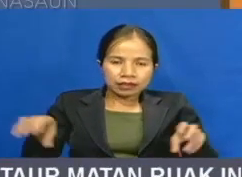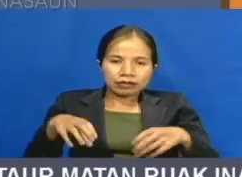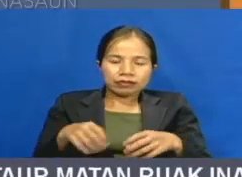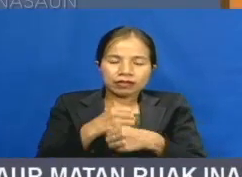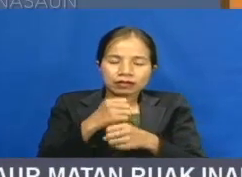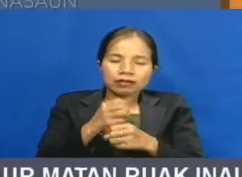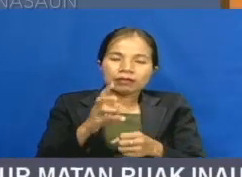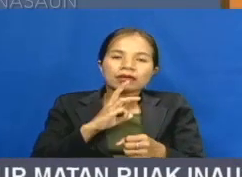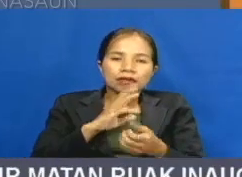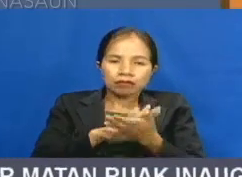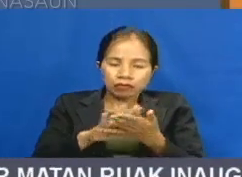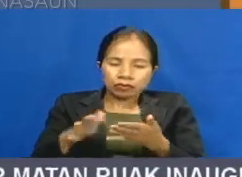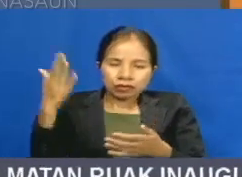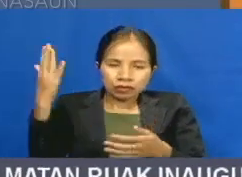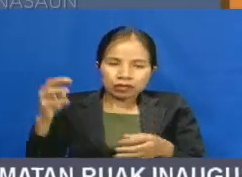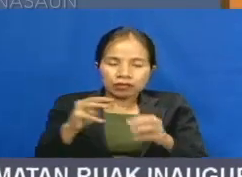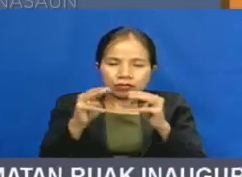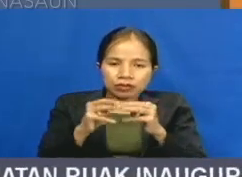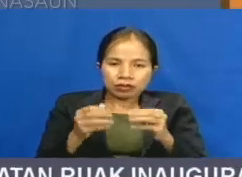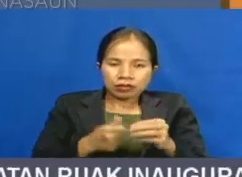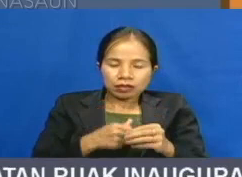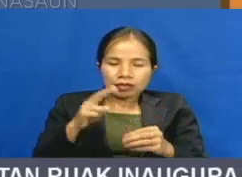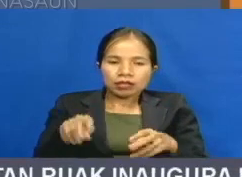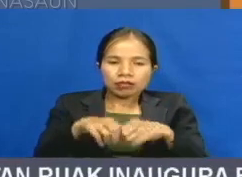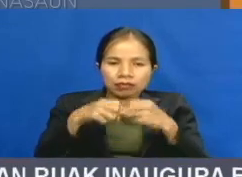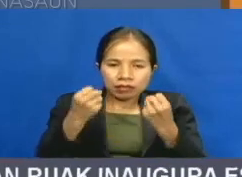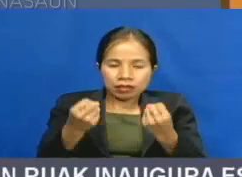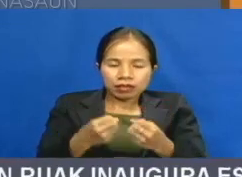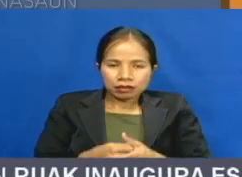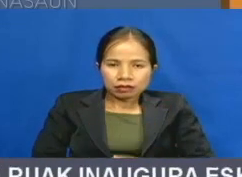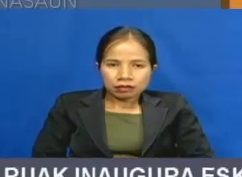Sistema Bomba Bemos e Ramantane, município Aileu, Avaria.